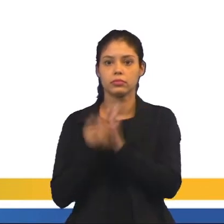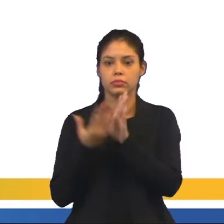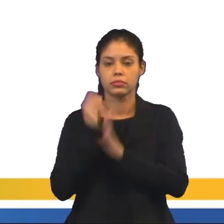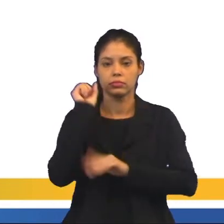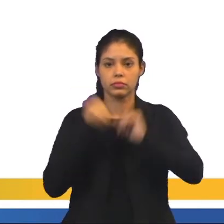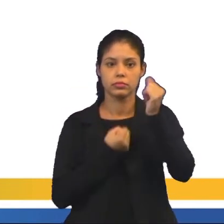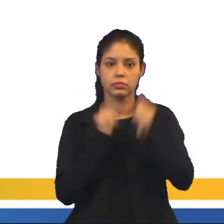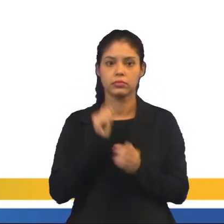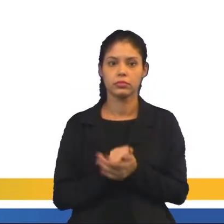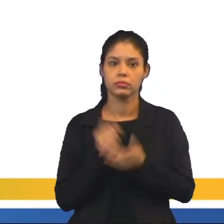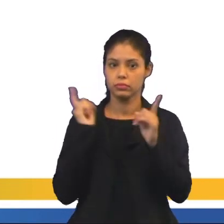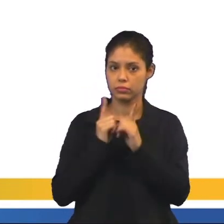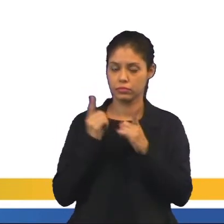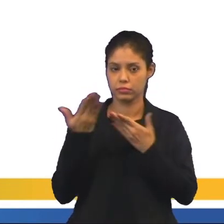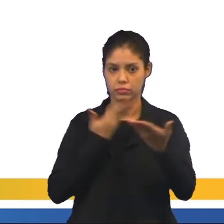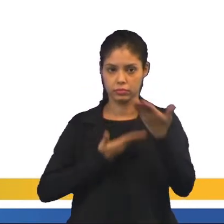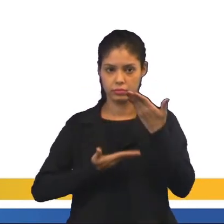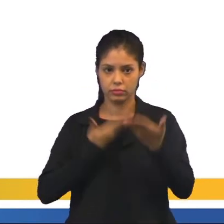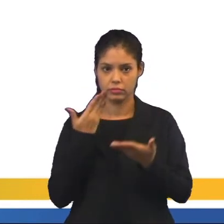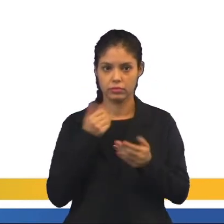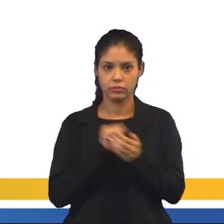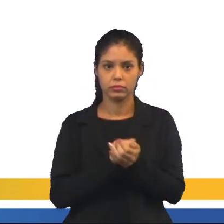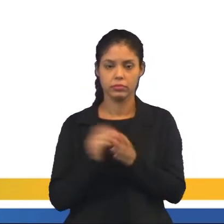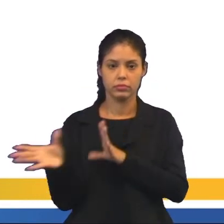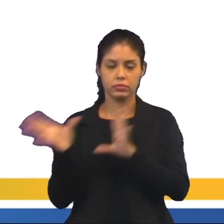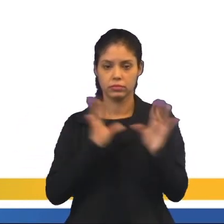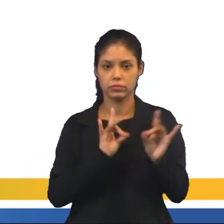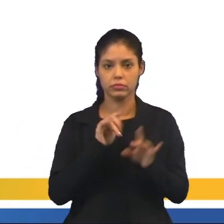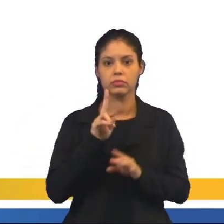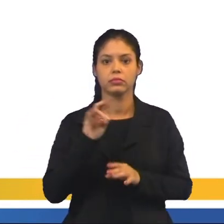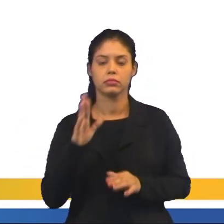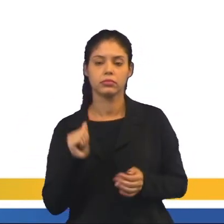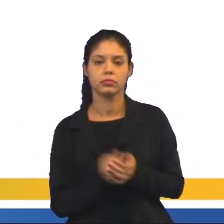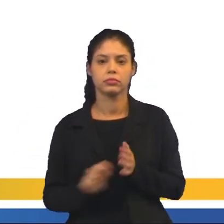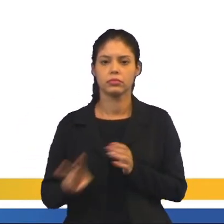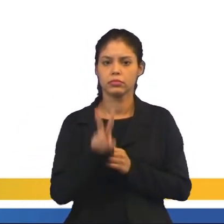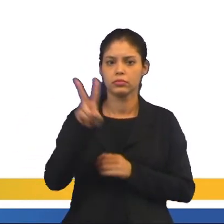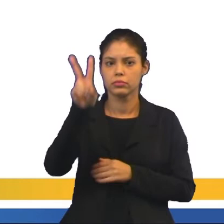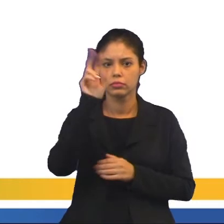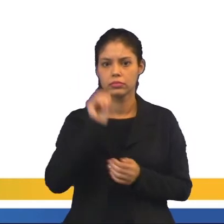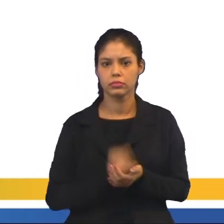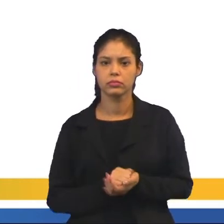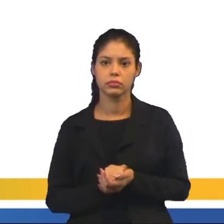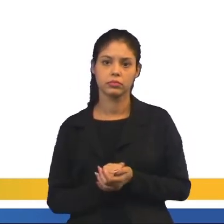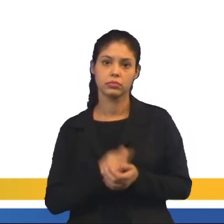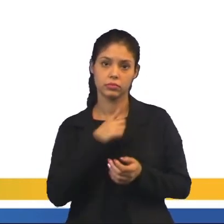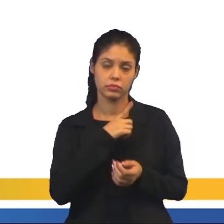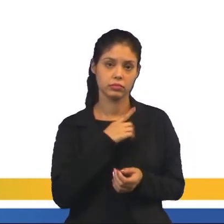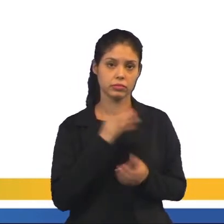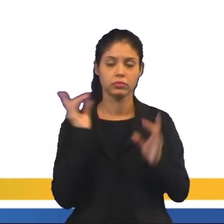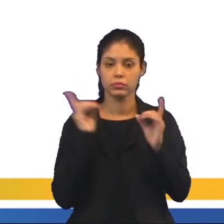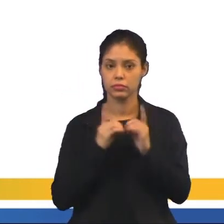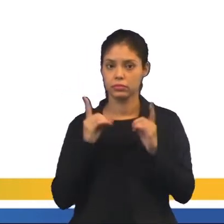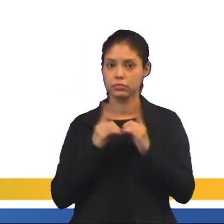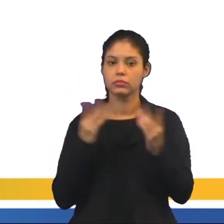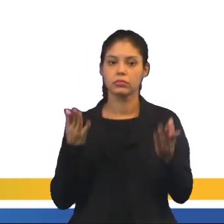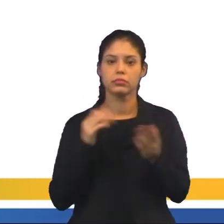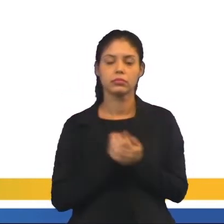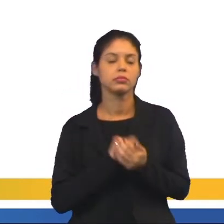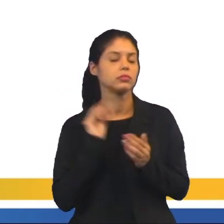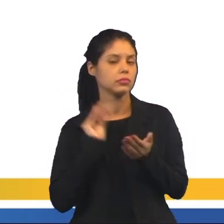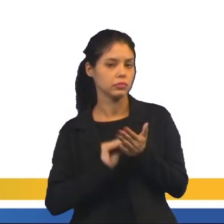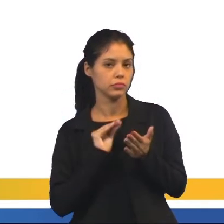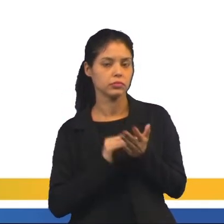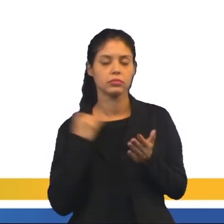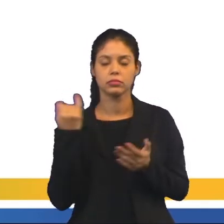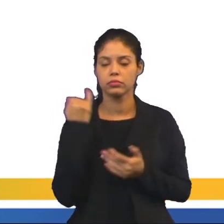produção industrial, os serviços voltados para o turismo. Existem muitas fazendas que atendem turistas e isso é um